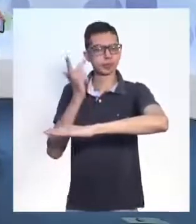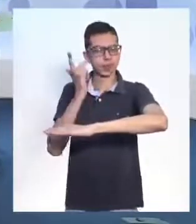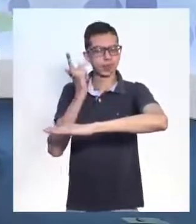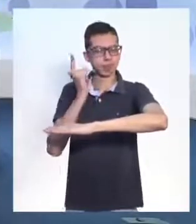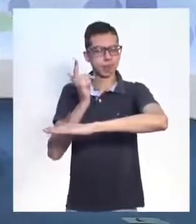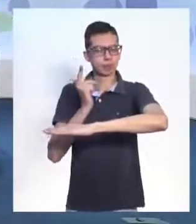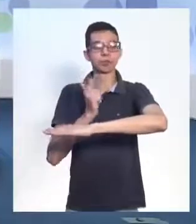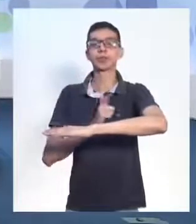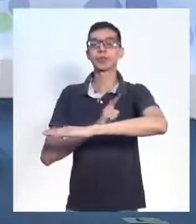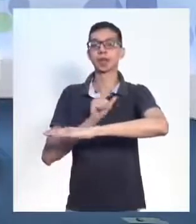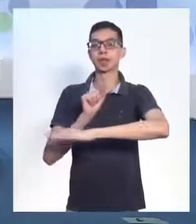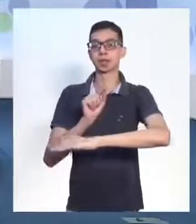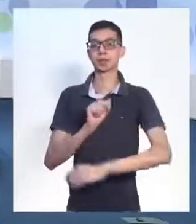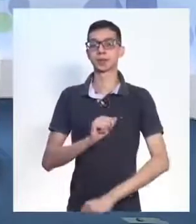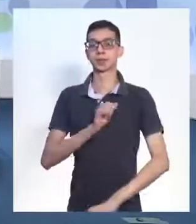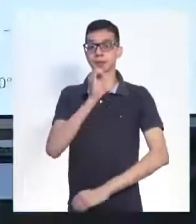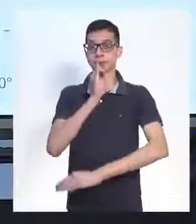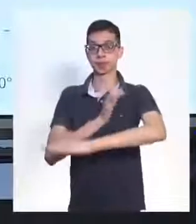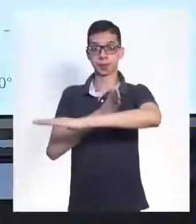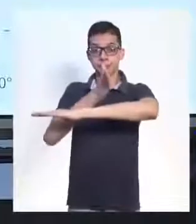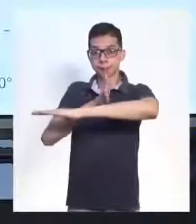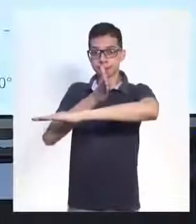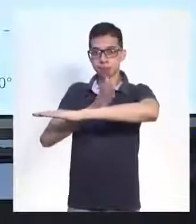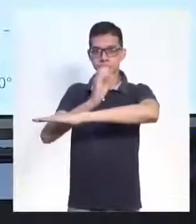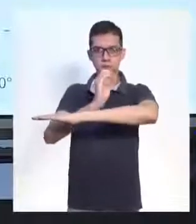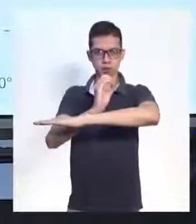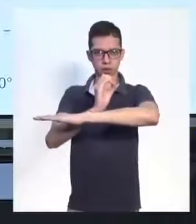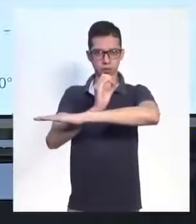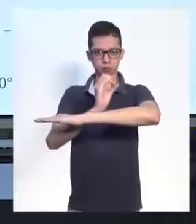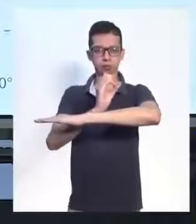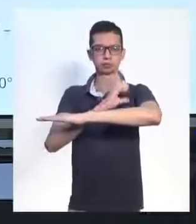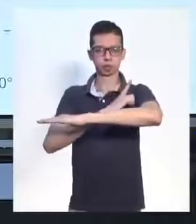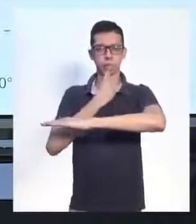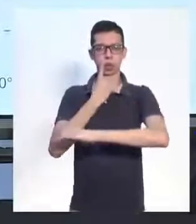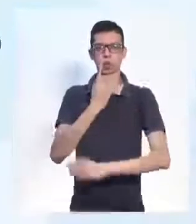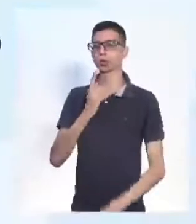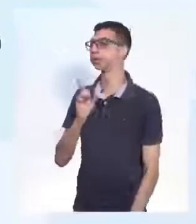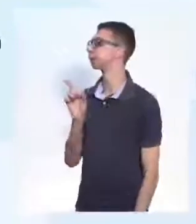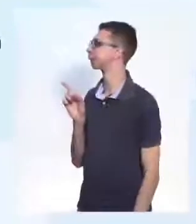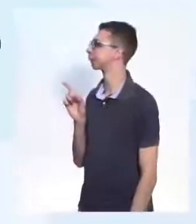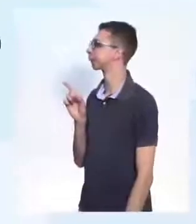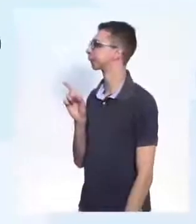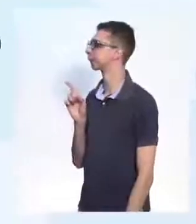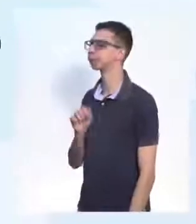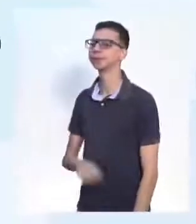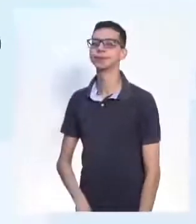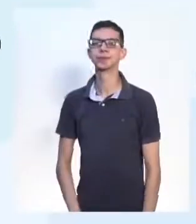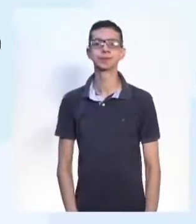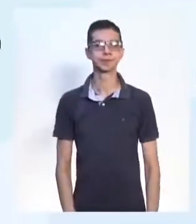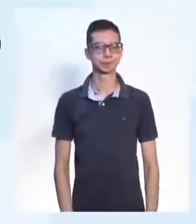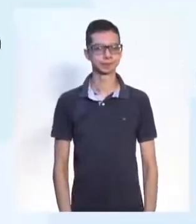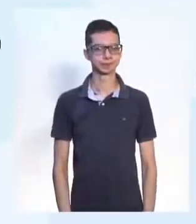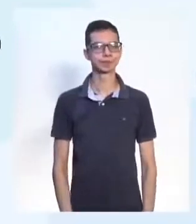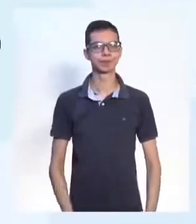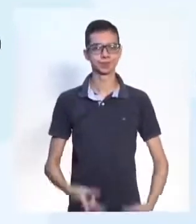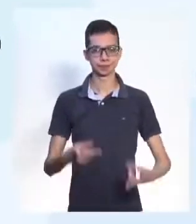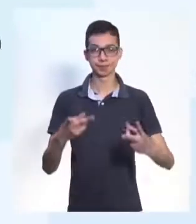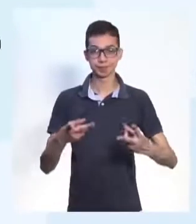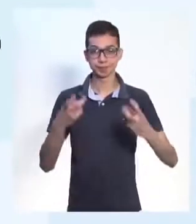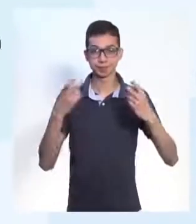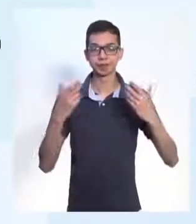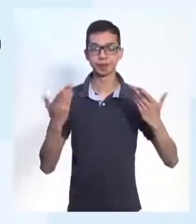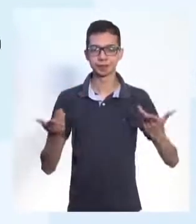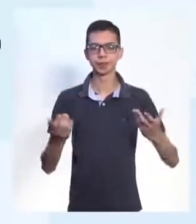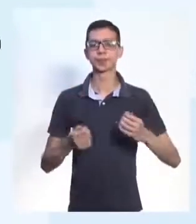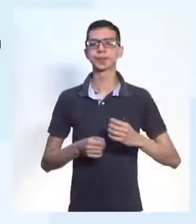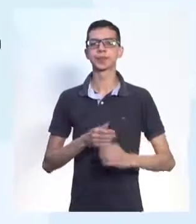ter aqui o 0 no centro, Sim. né? Pode colocar na tela para eles, diretor? Então, eu peguei ali na reta, em vez de na